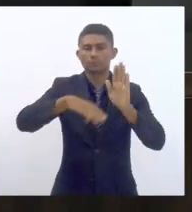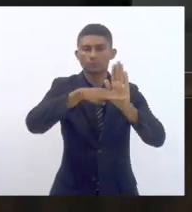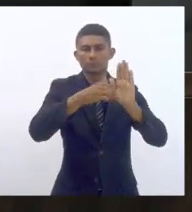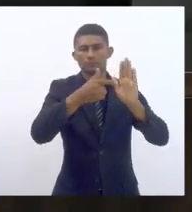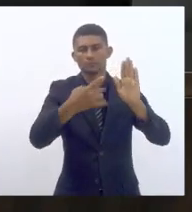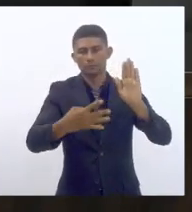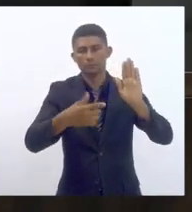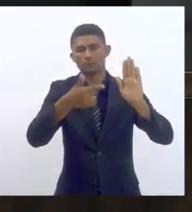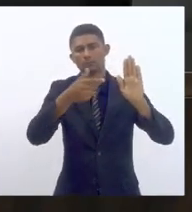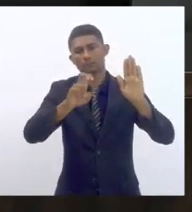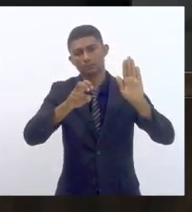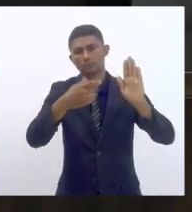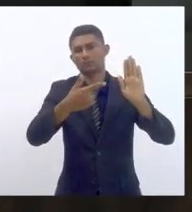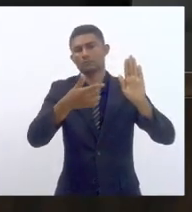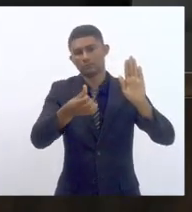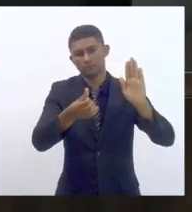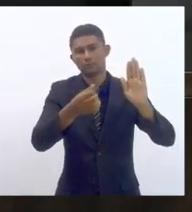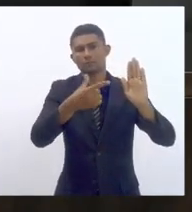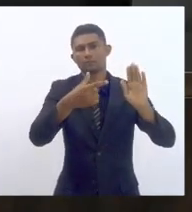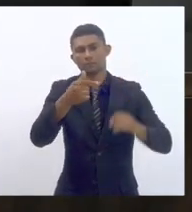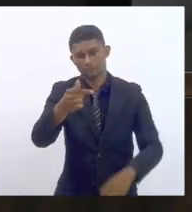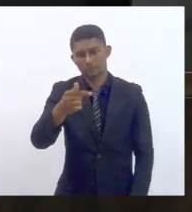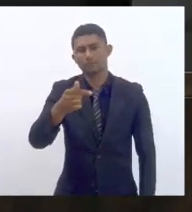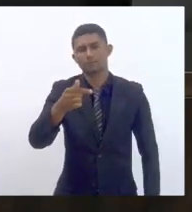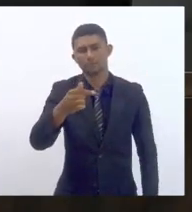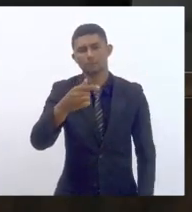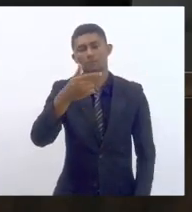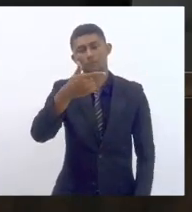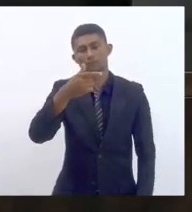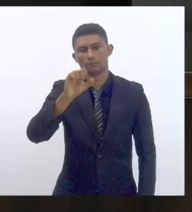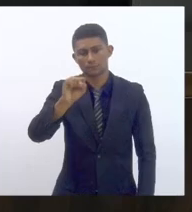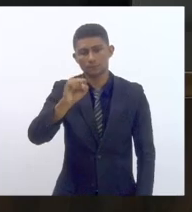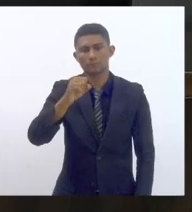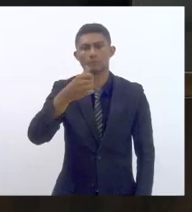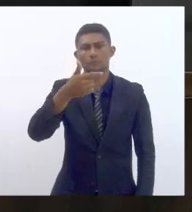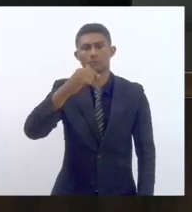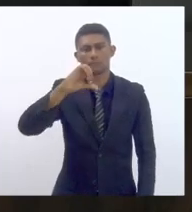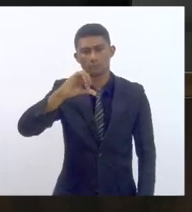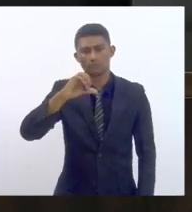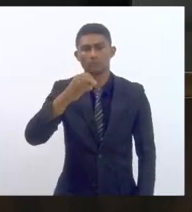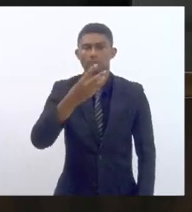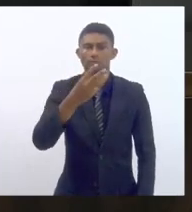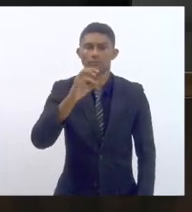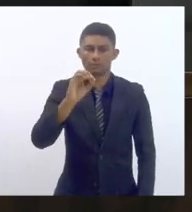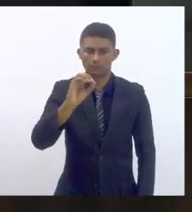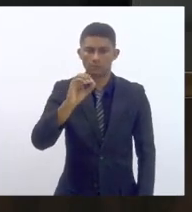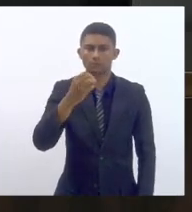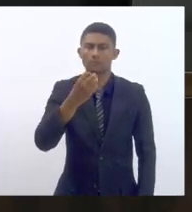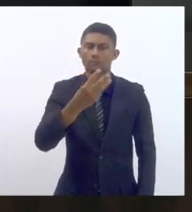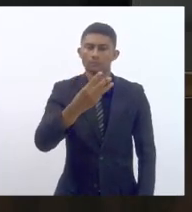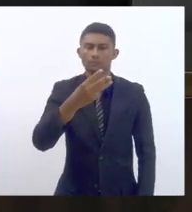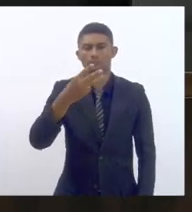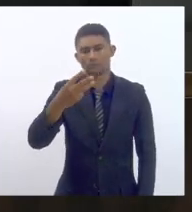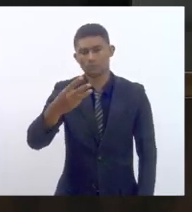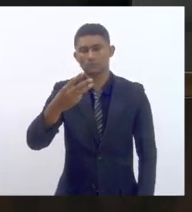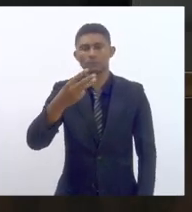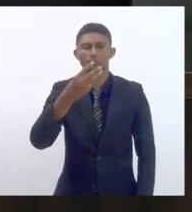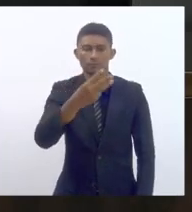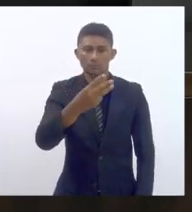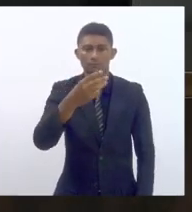24º, 25º, 26º, 27º, 28º, 29º, 30º,